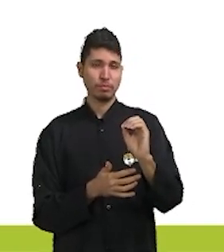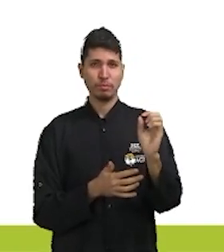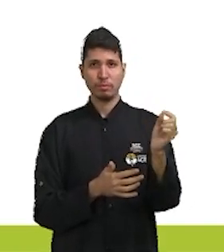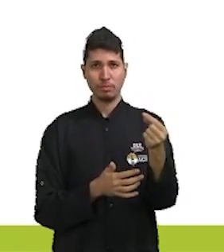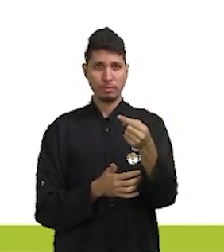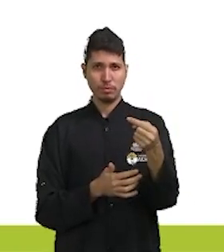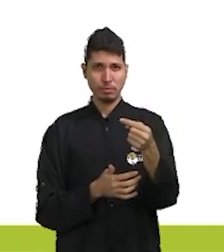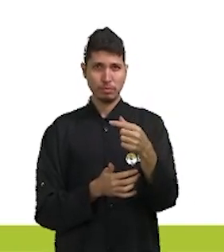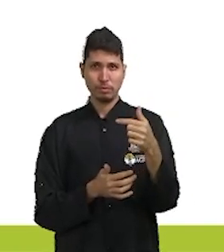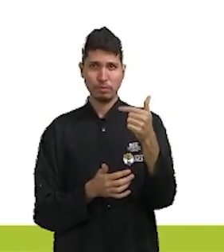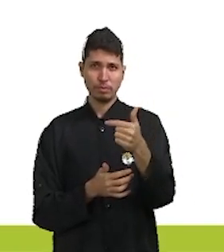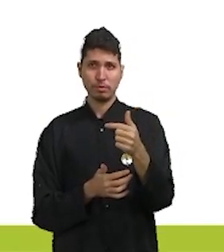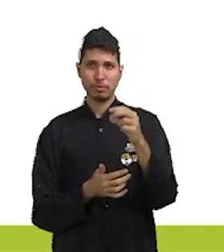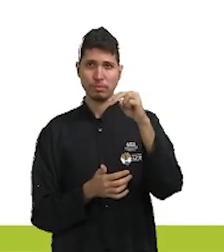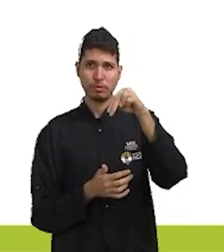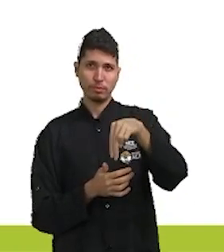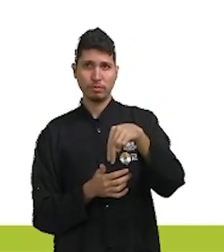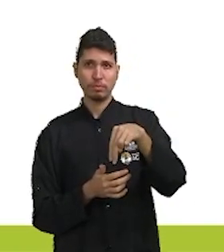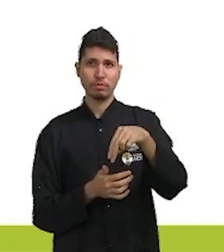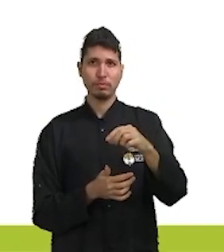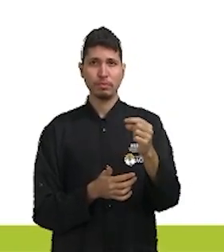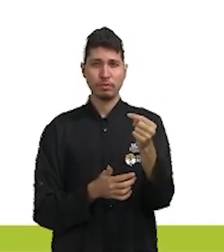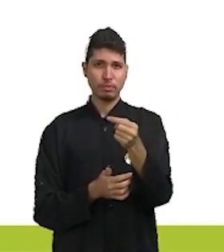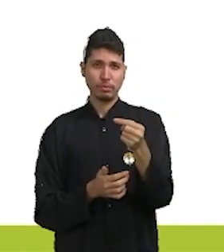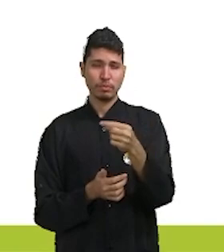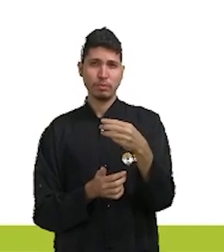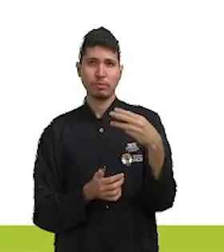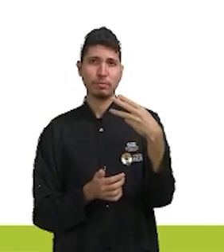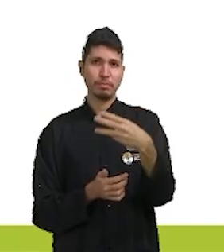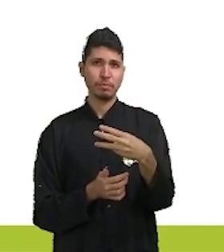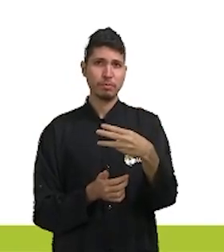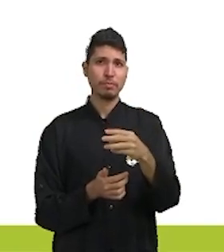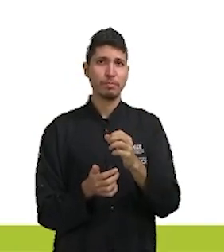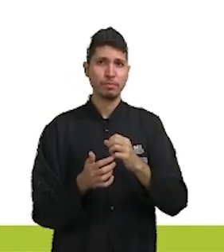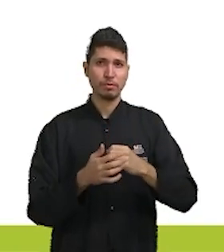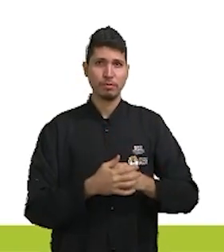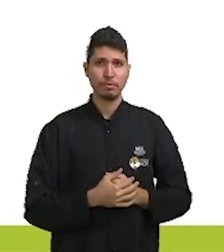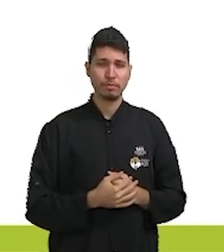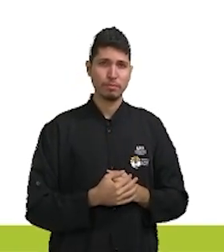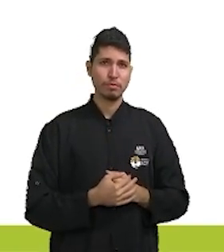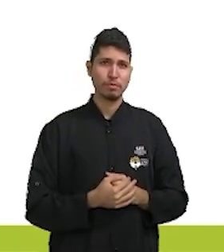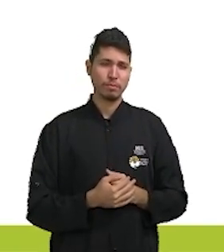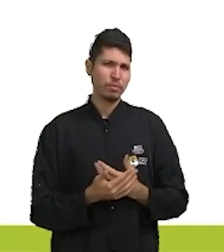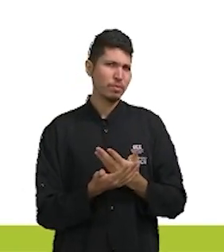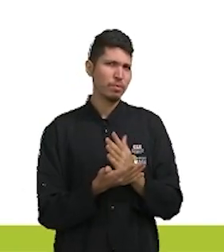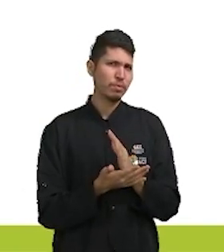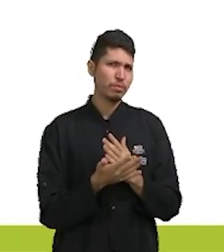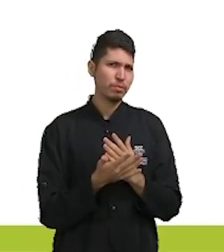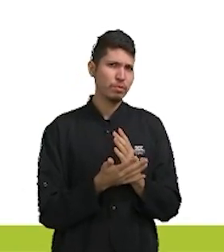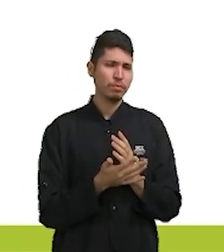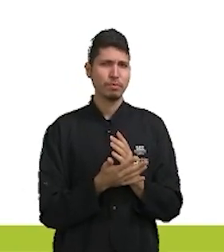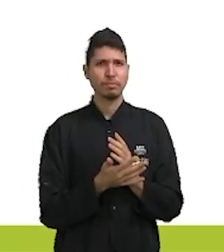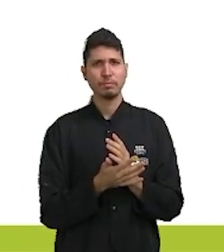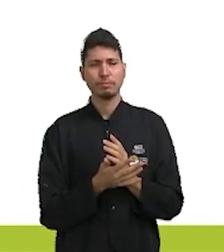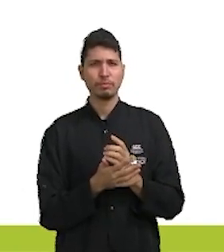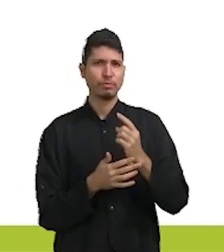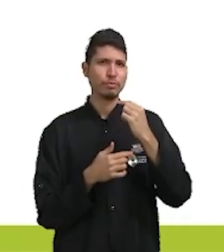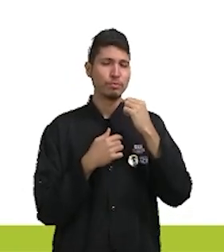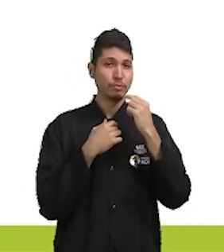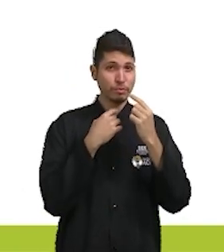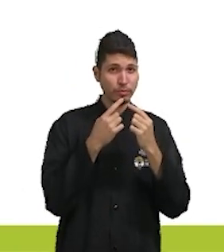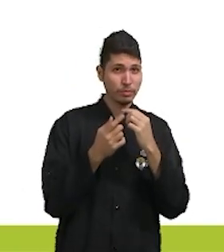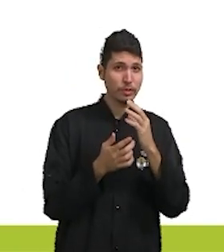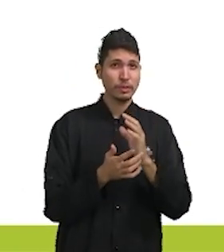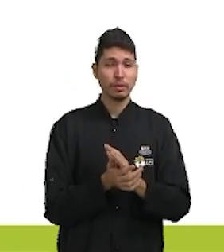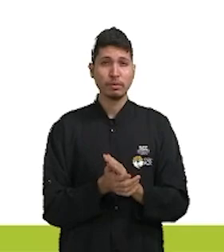menos 2, nitrogênio, menos 3. Alguma dúvida aqui dos alunos bem recorrente